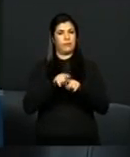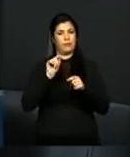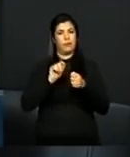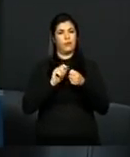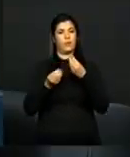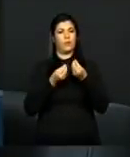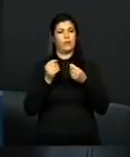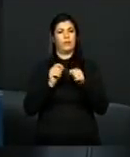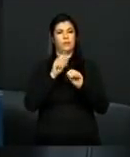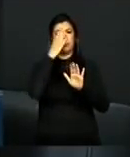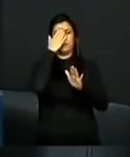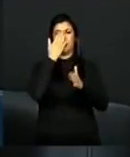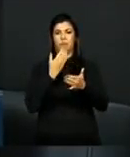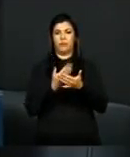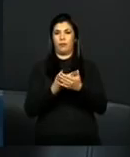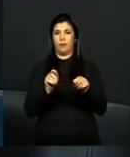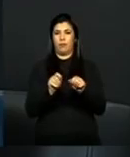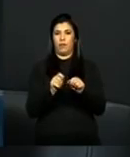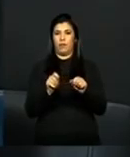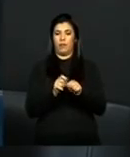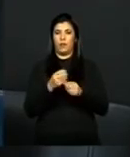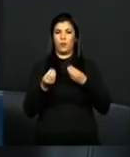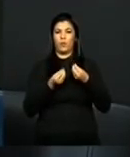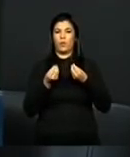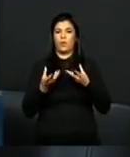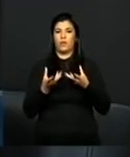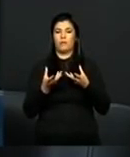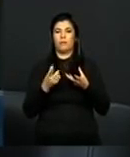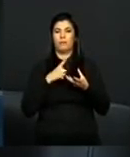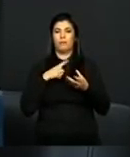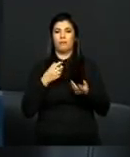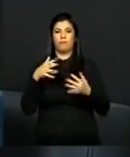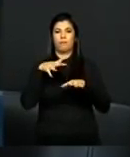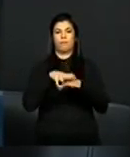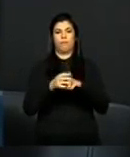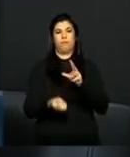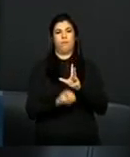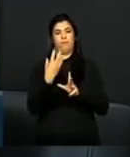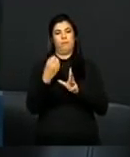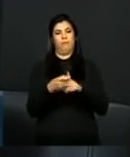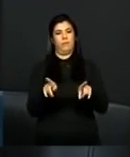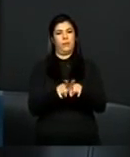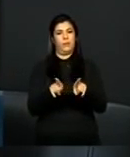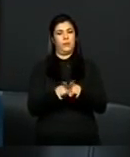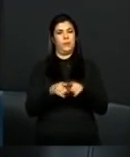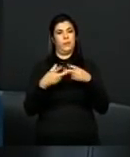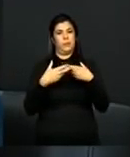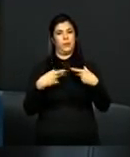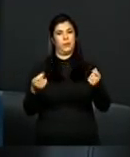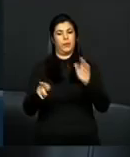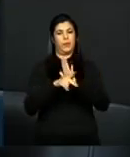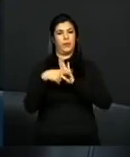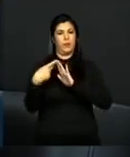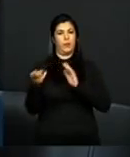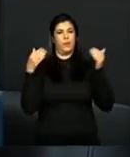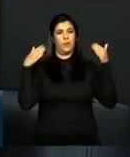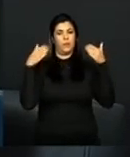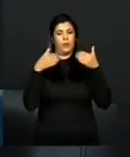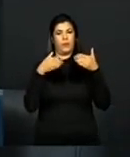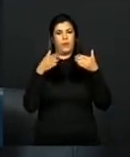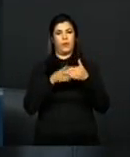acreditar. E fazendo isso de uma forma com a inclusão produtiva, com um elemento que eu acho que é central e